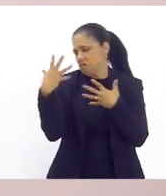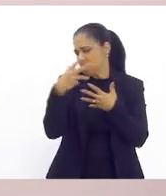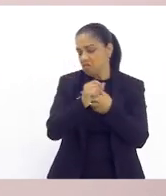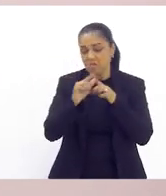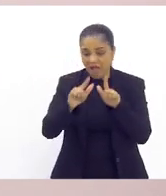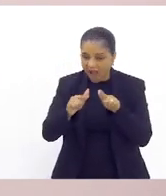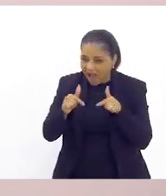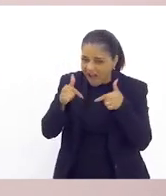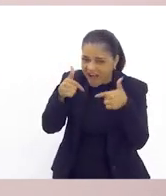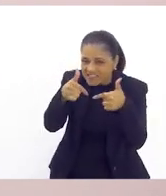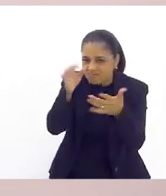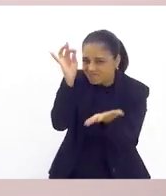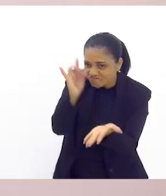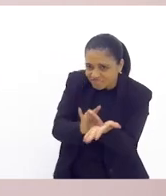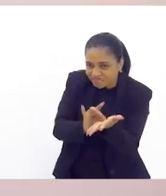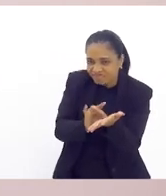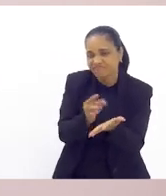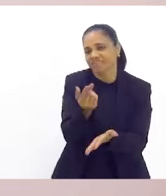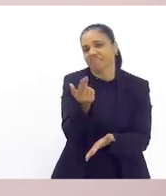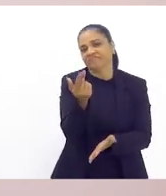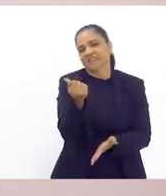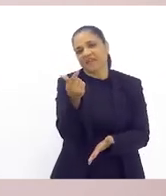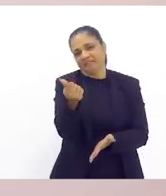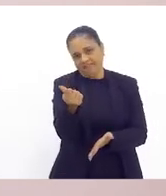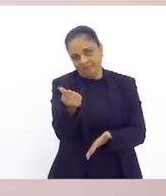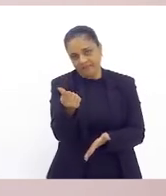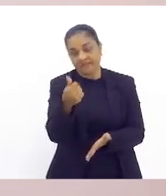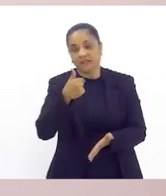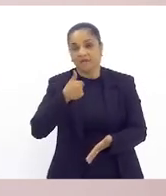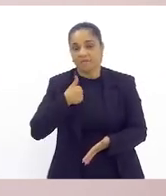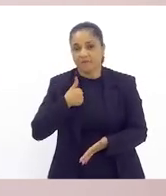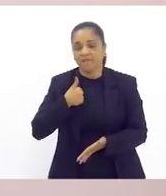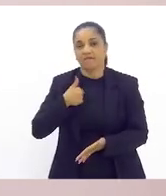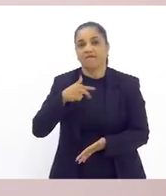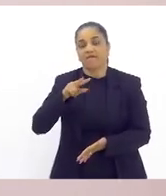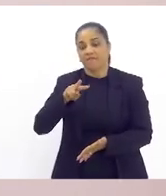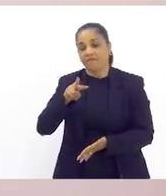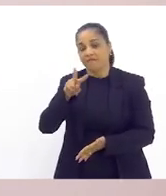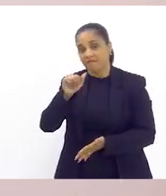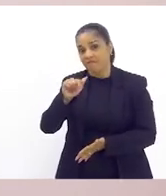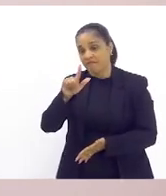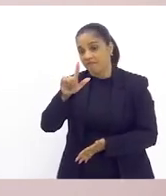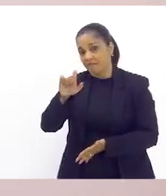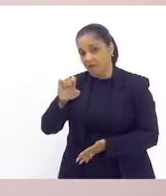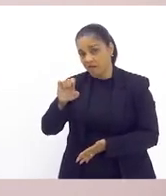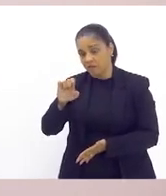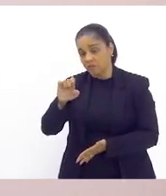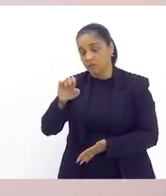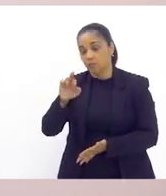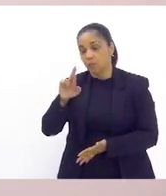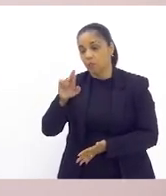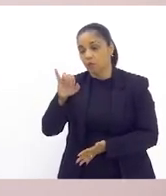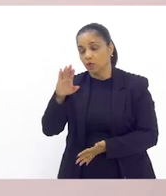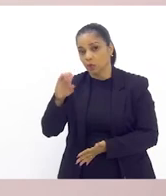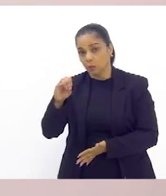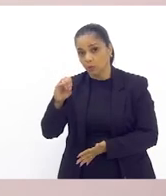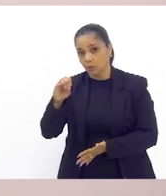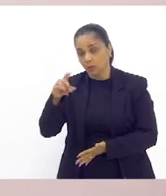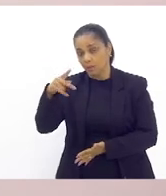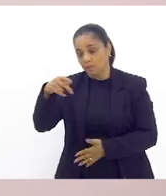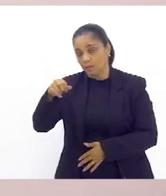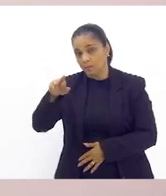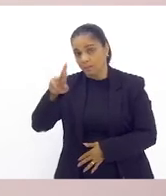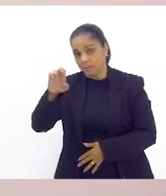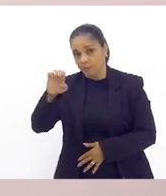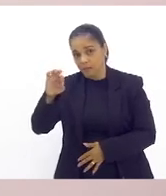A minha cidade de São José do Vale do Rio Preto acho que deputados devem estar deficiência disso é maior produtor de Hortifruti